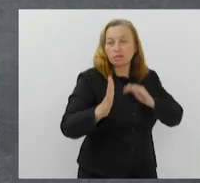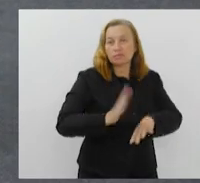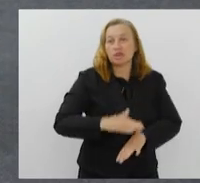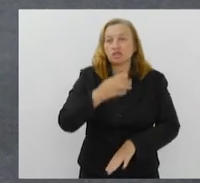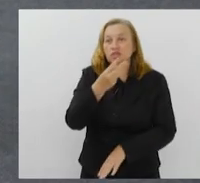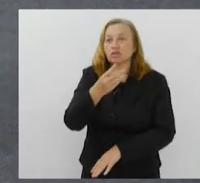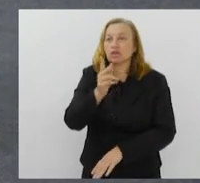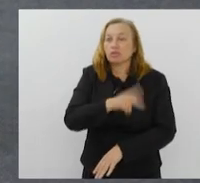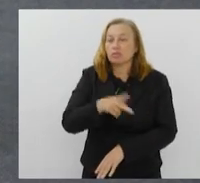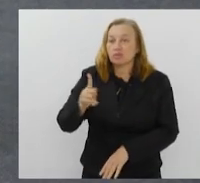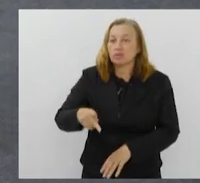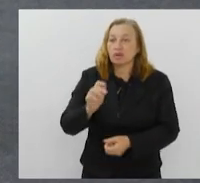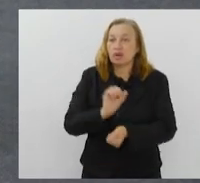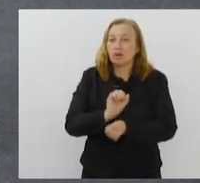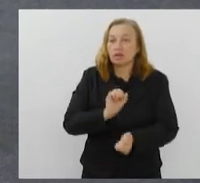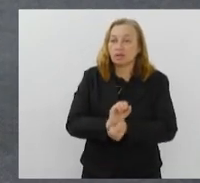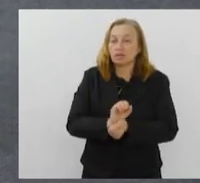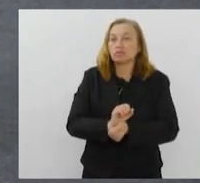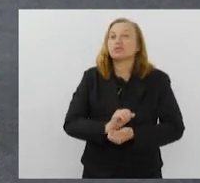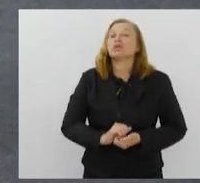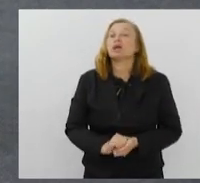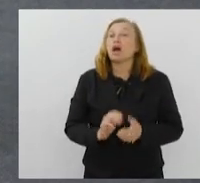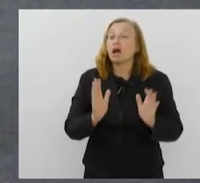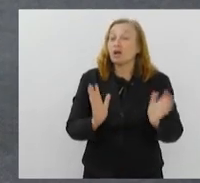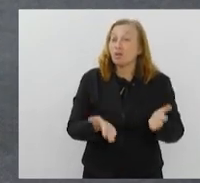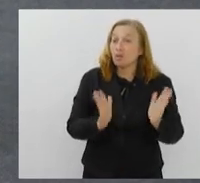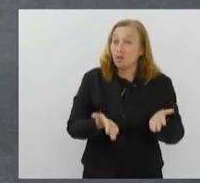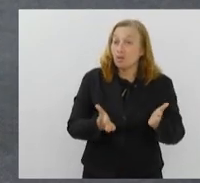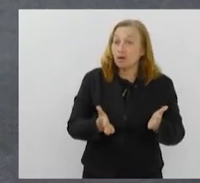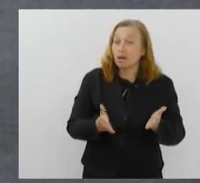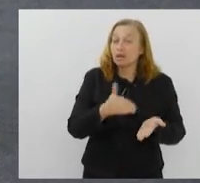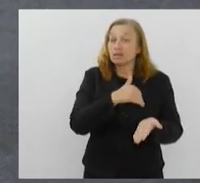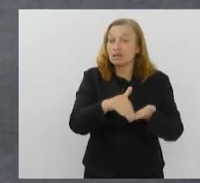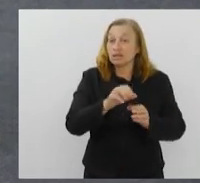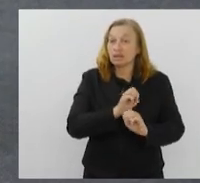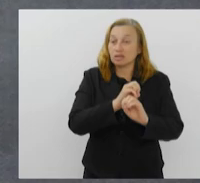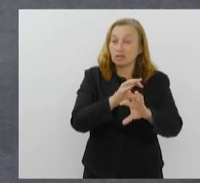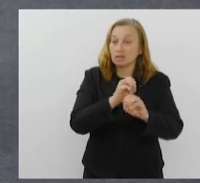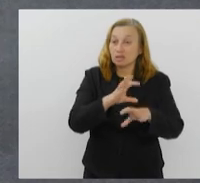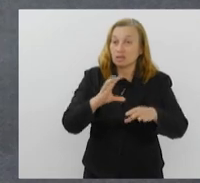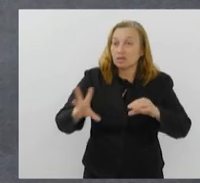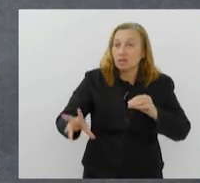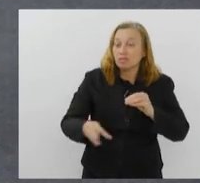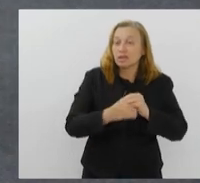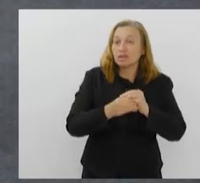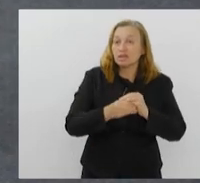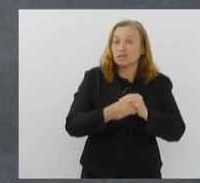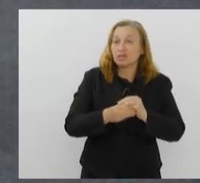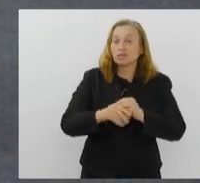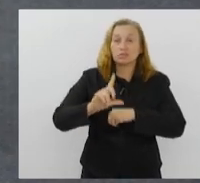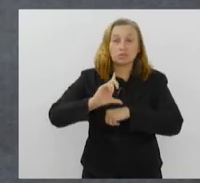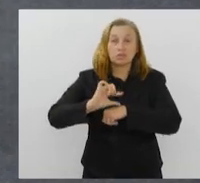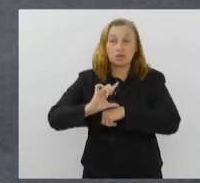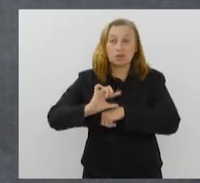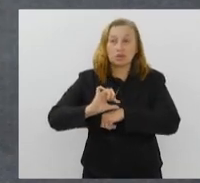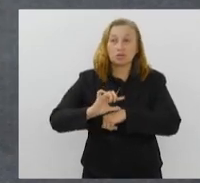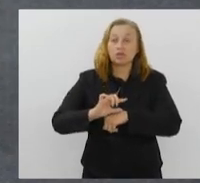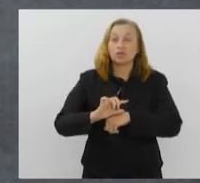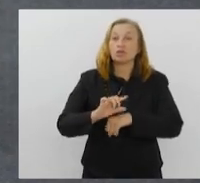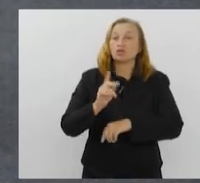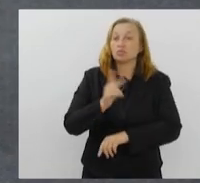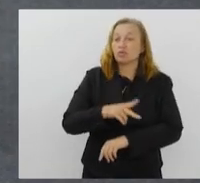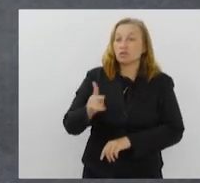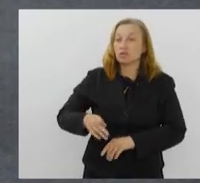professores esperando ser concursados. A SEDUC agora iniciou um processo de migração, de ampliação da carga horária dos atuais professores, mas